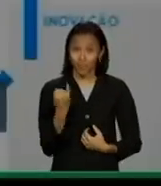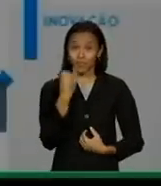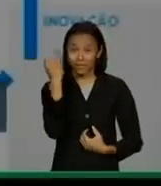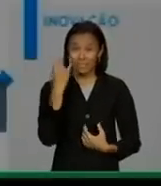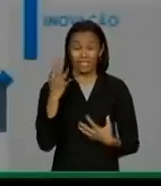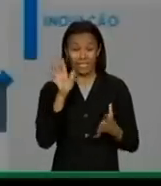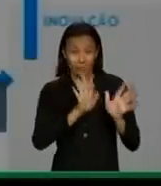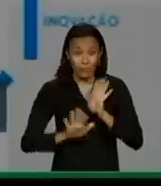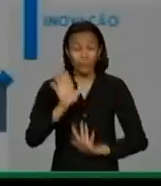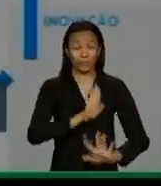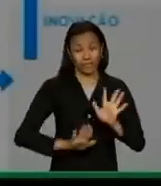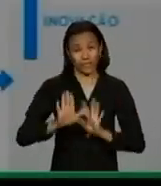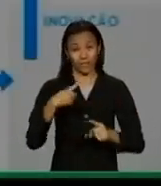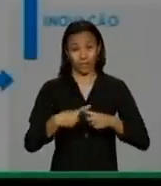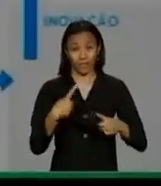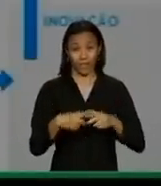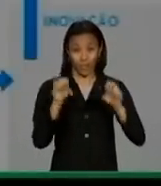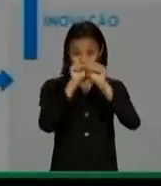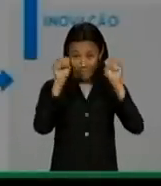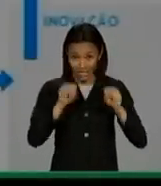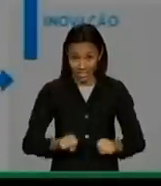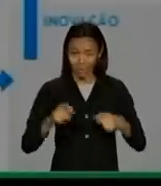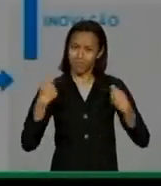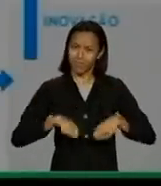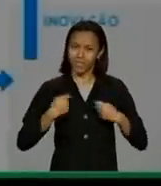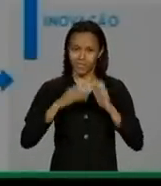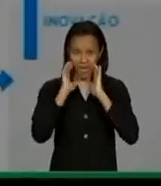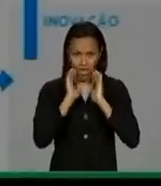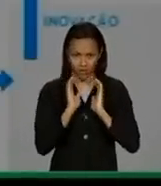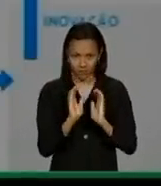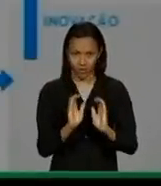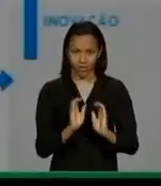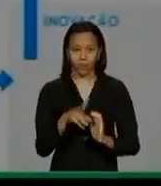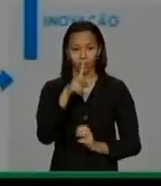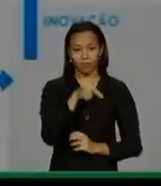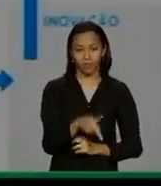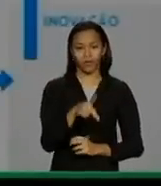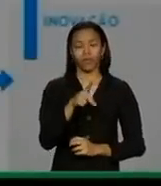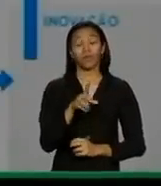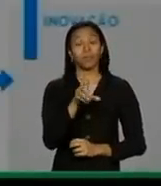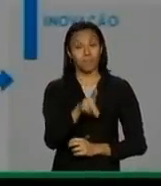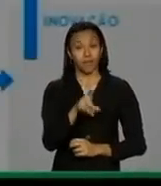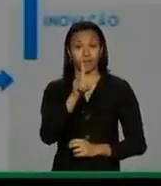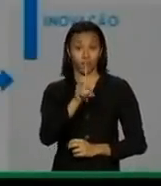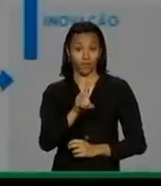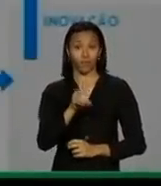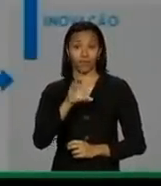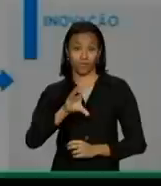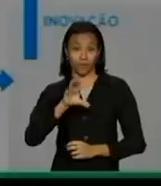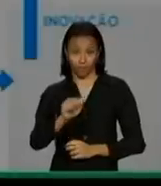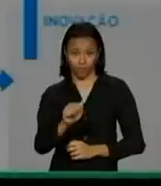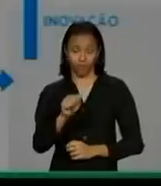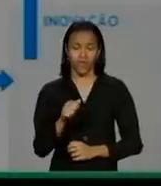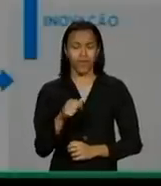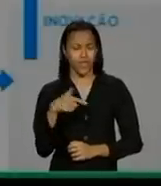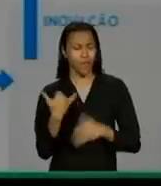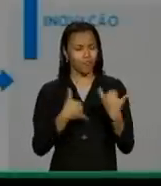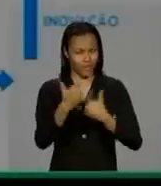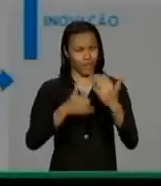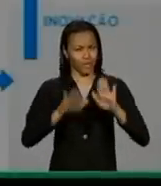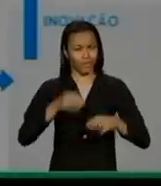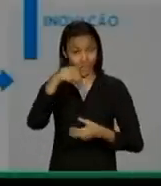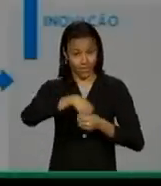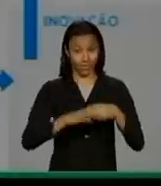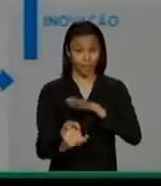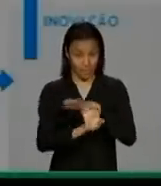né que o sistema tem que obedecer critérios do PCA PDCA eu brinco até dentro da empresa assim quando eu